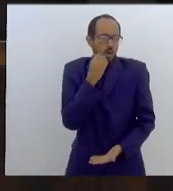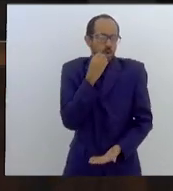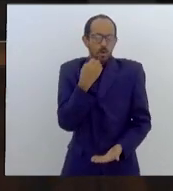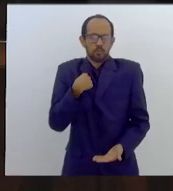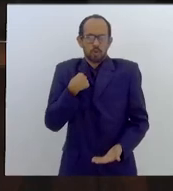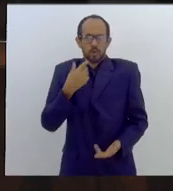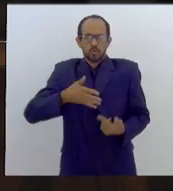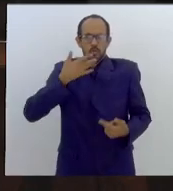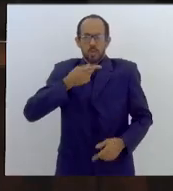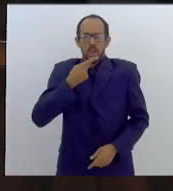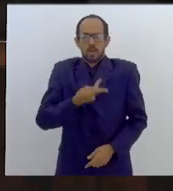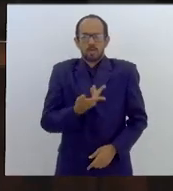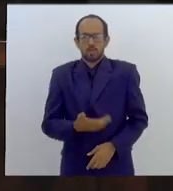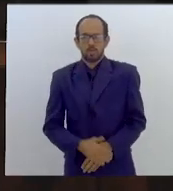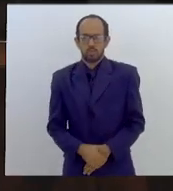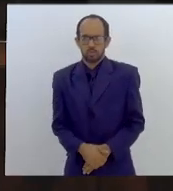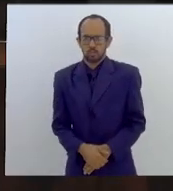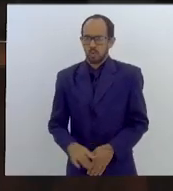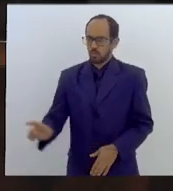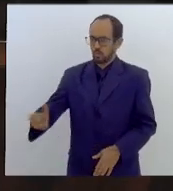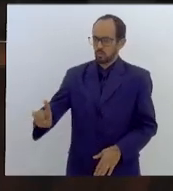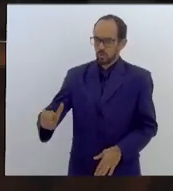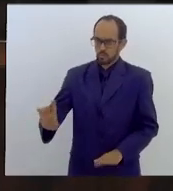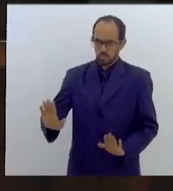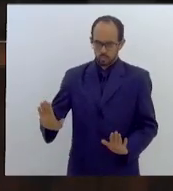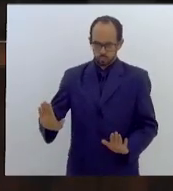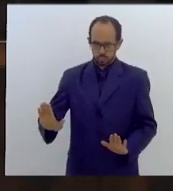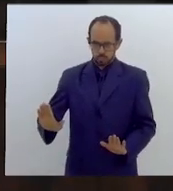falei, Vossa Excelência falou. Não, eu pedi.